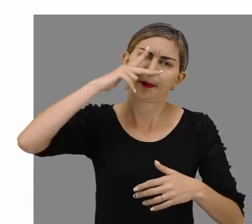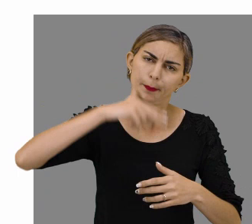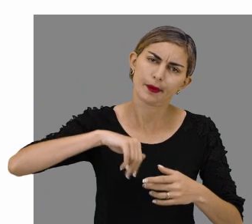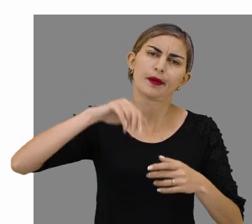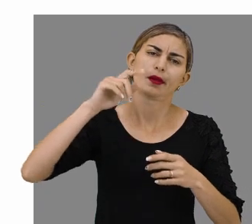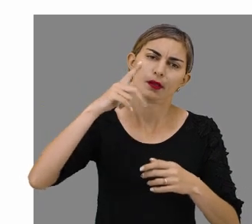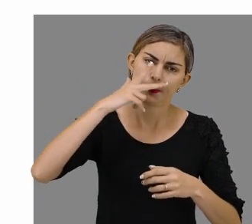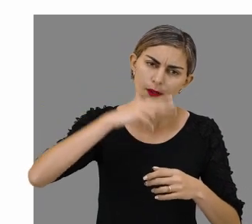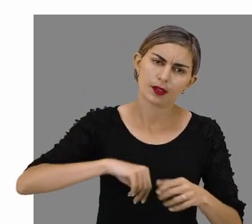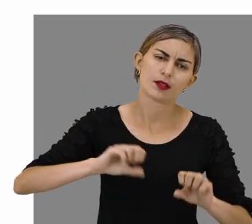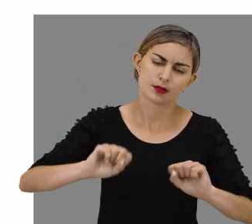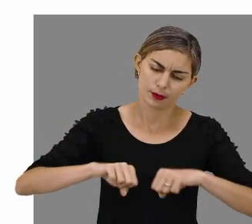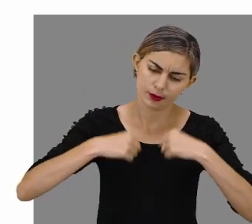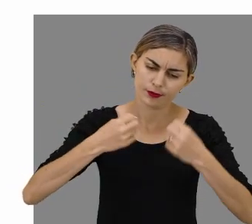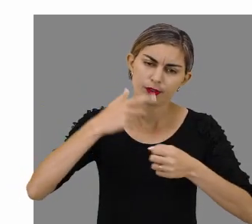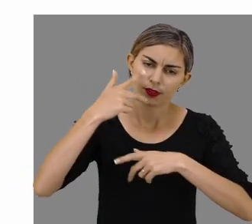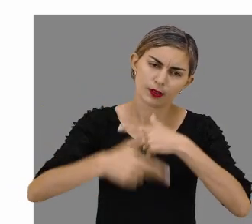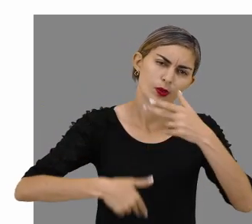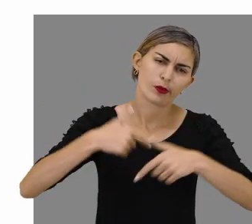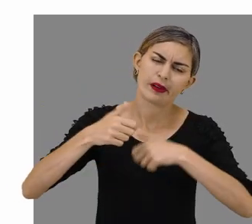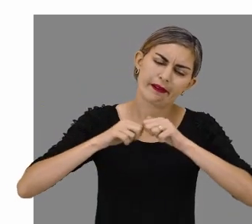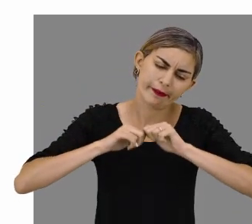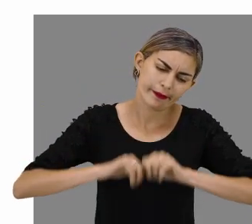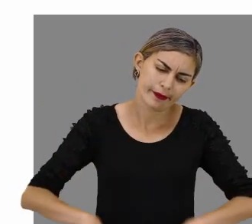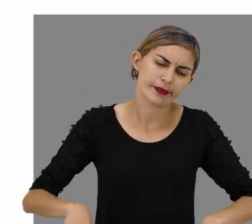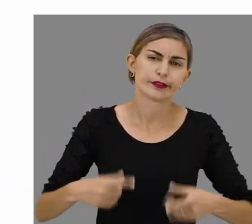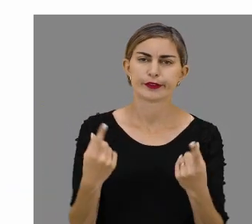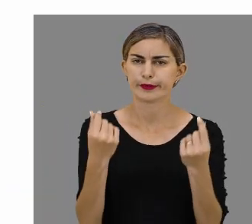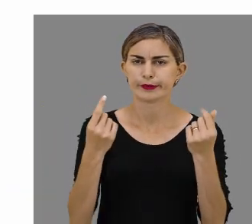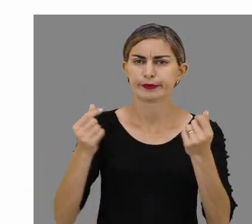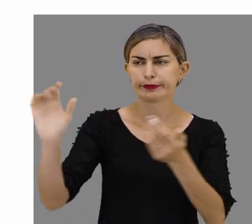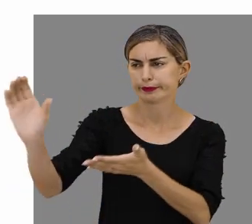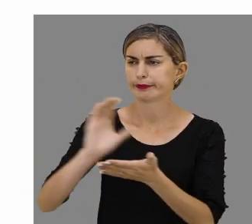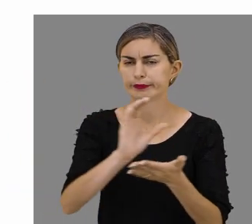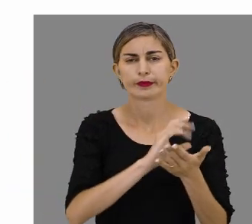e diversas vezes os mesmos esforços, gastando vários